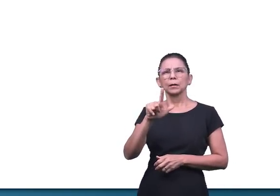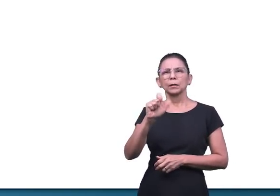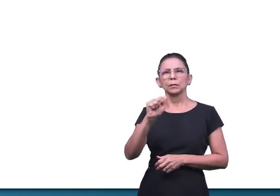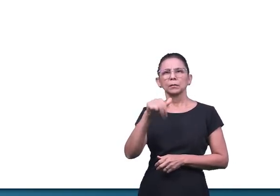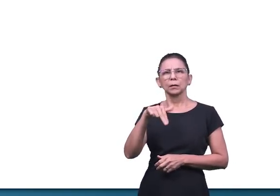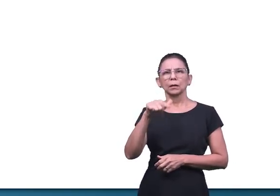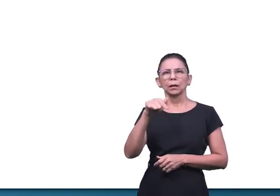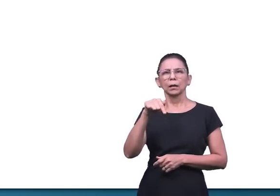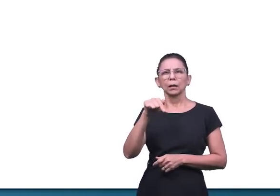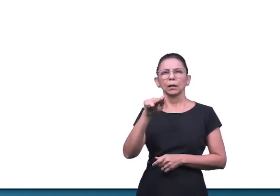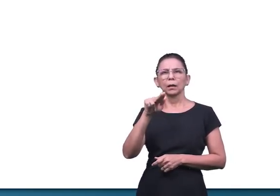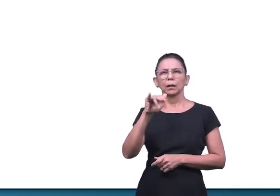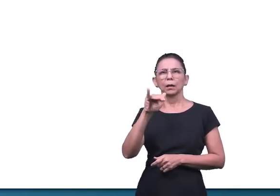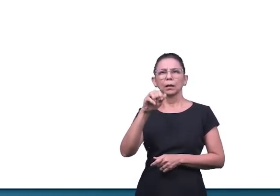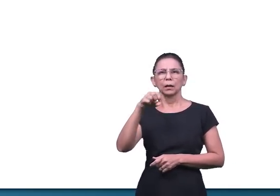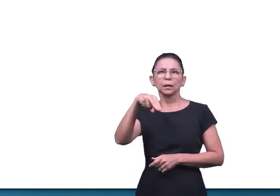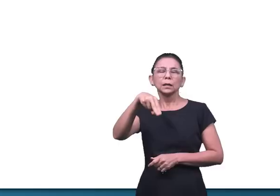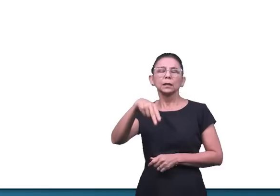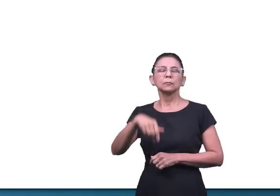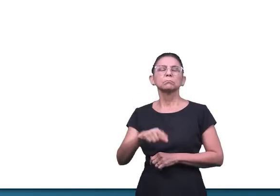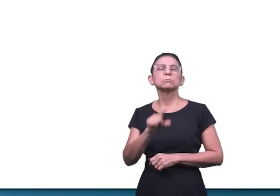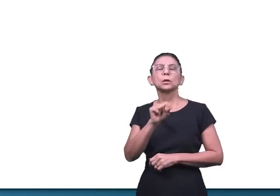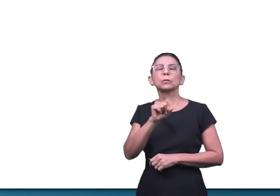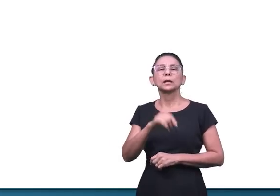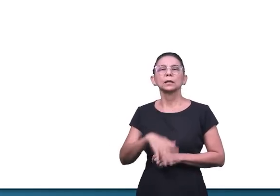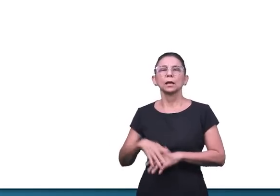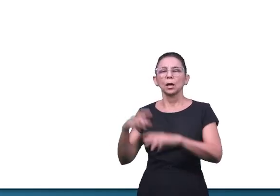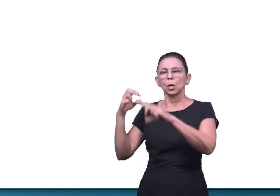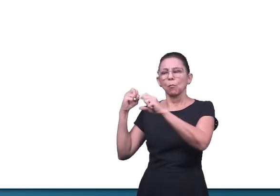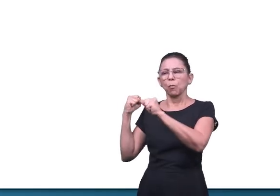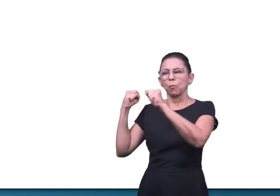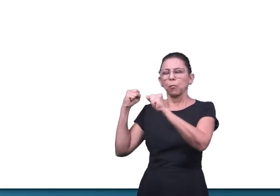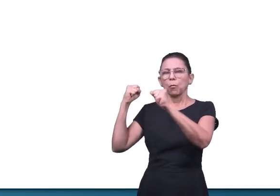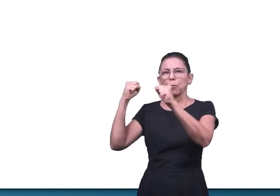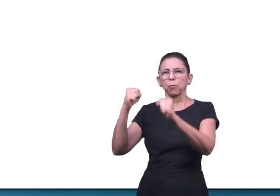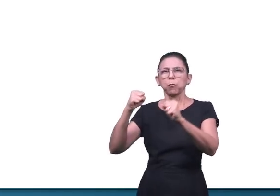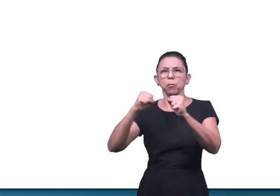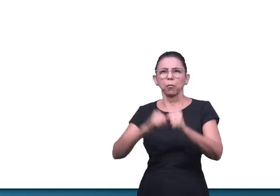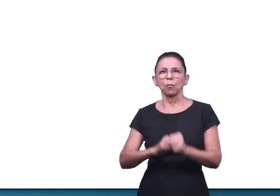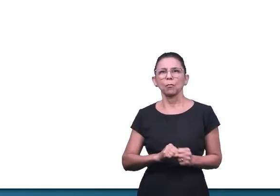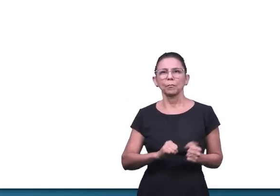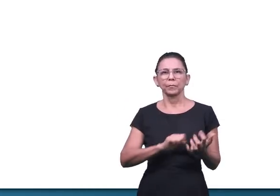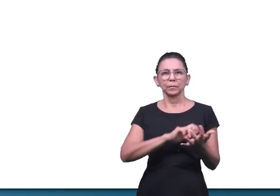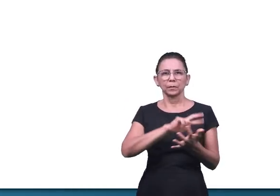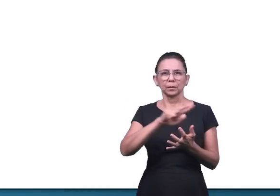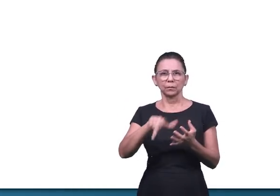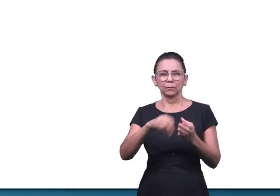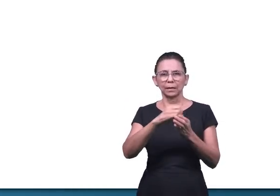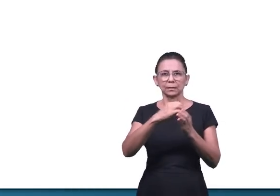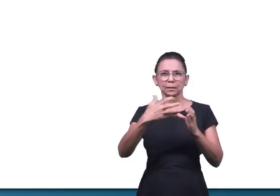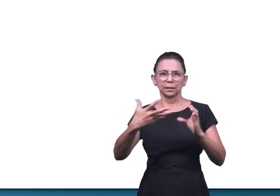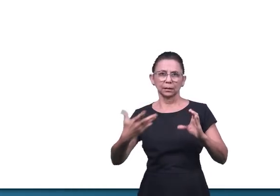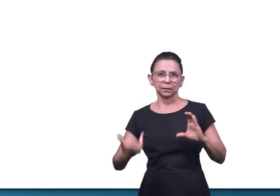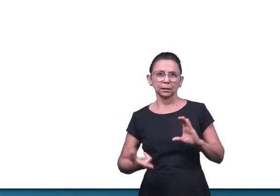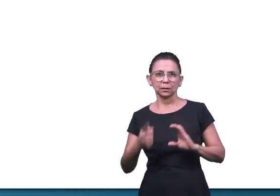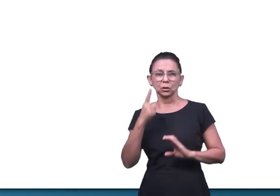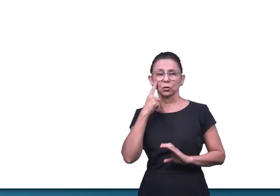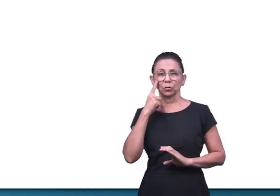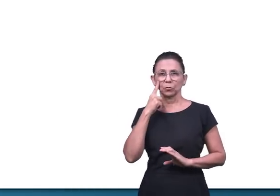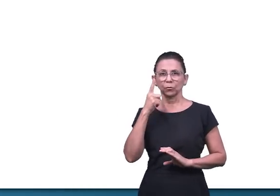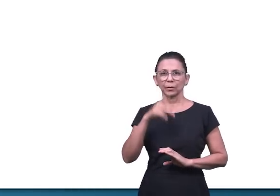qual a aplicação profética das seguintes expressões acerca do palanquim do rei